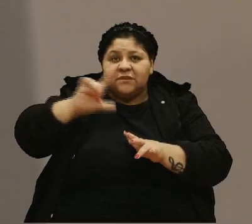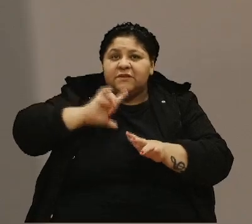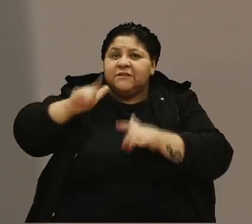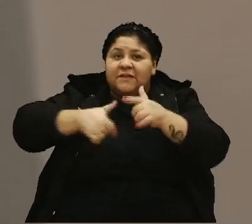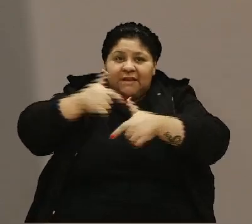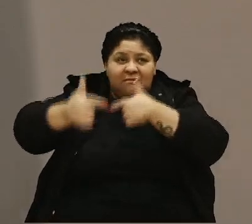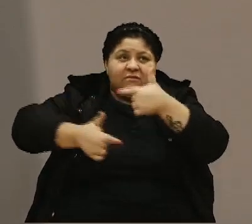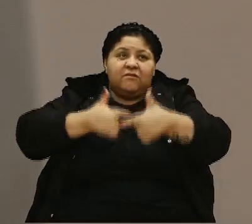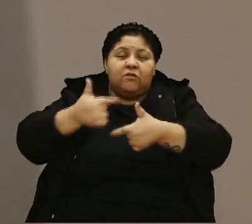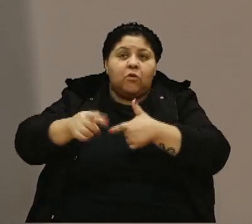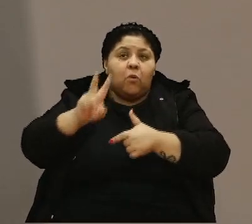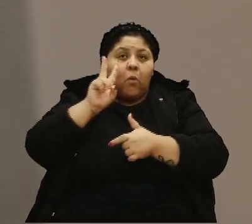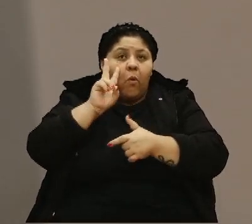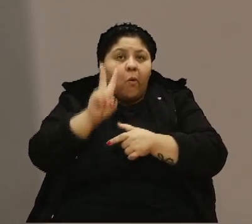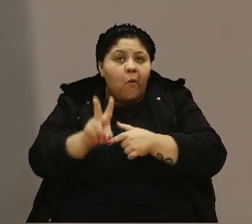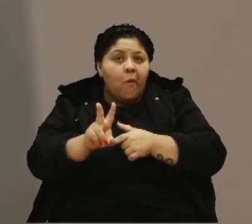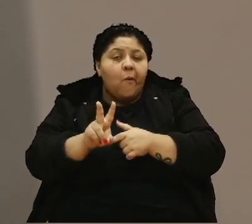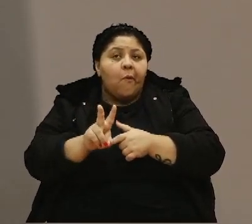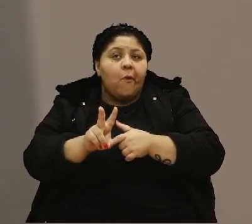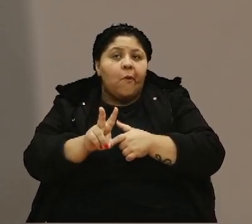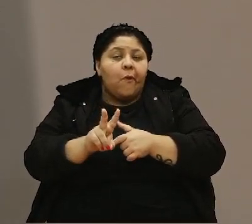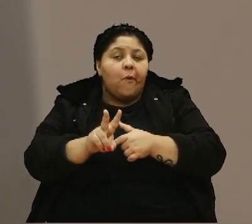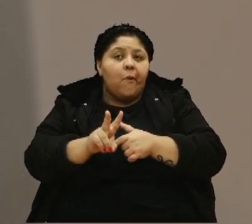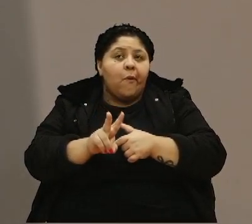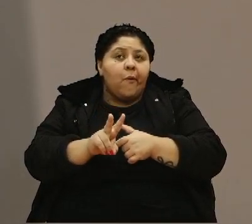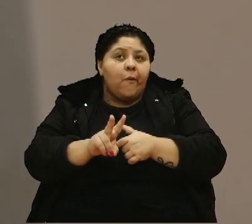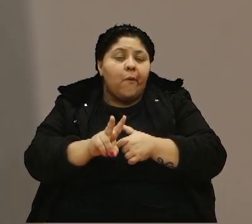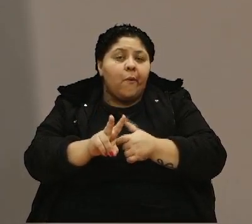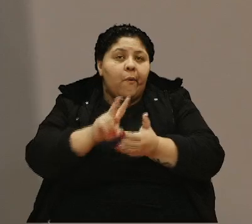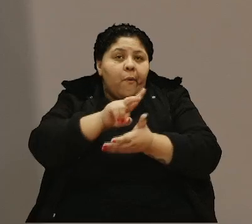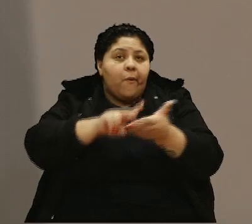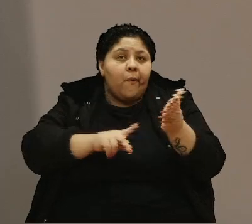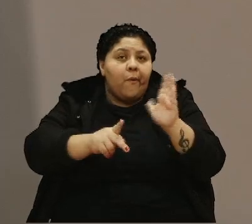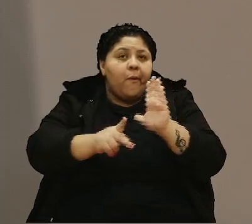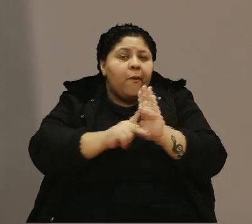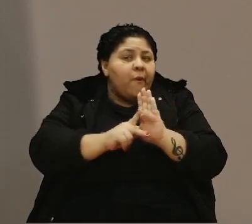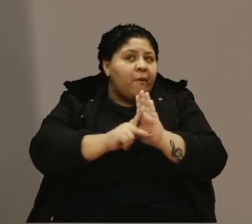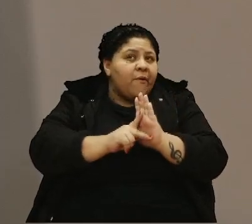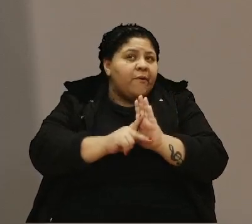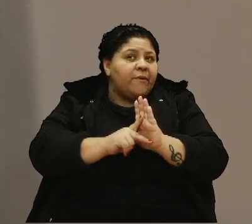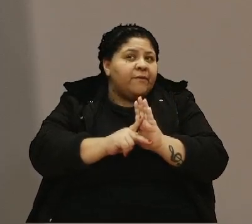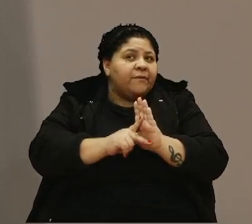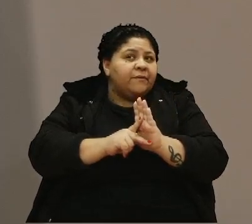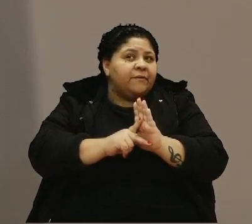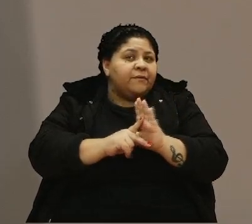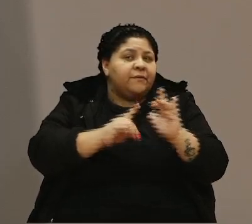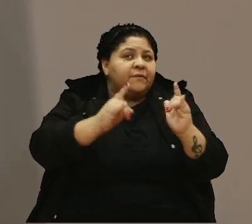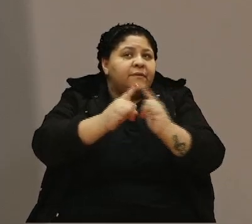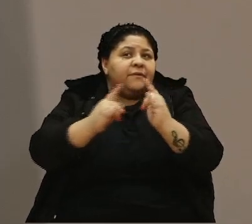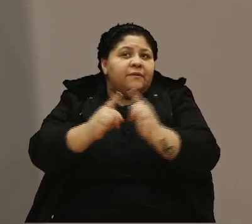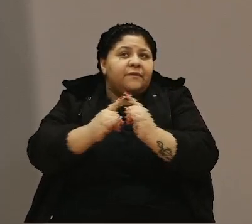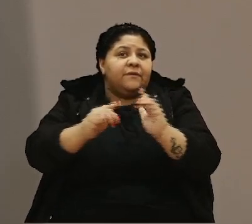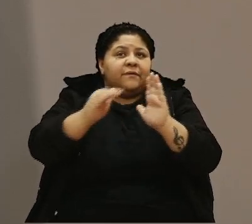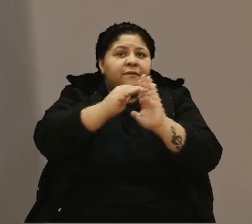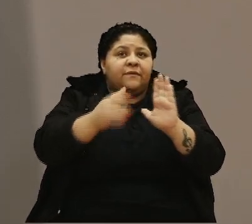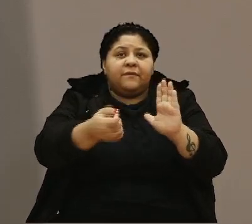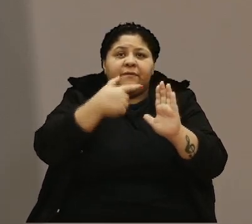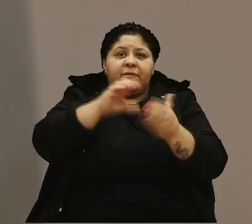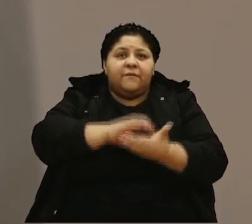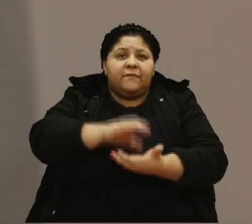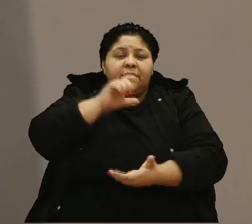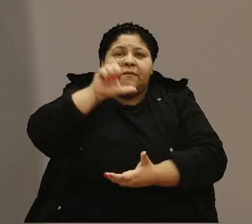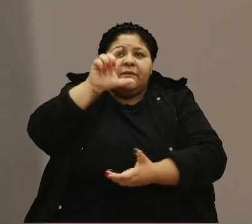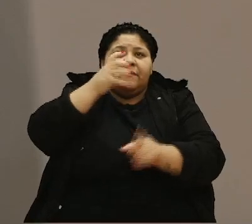para isso. Olha aqui, olha o que diz o projeto de autoria do vereador Rafael Bueno. Institui o programa Remédio em Casa para idosos, pessoas